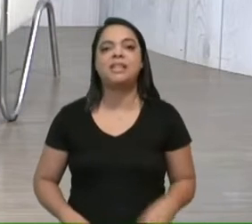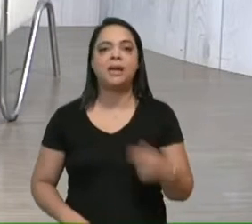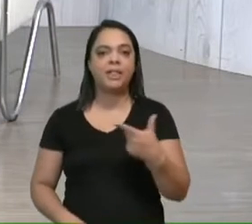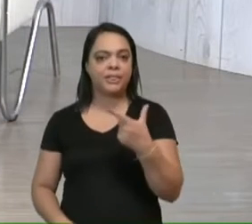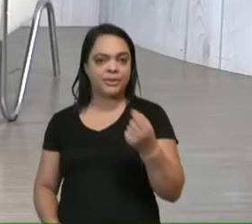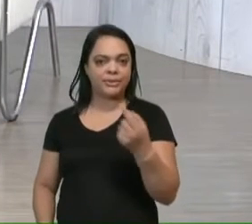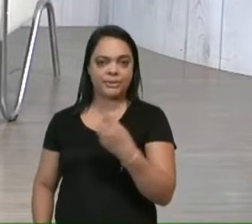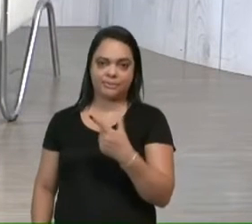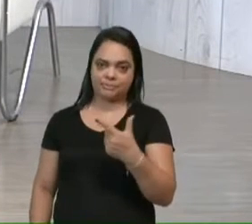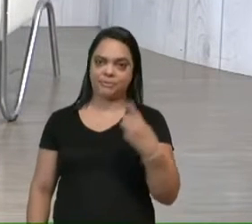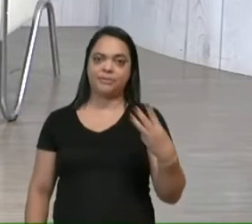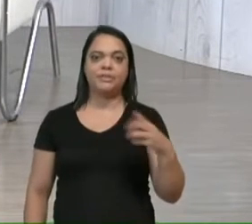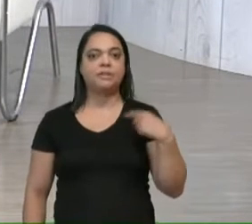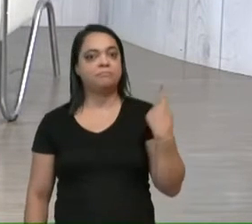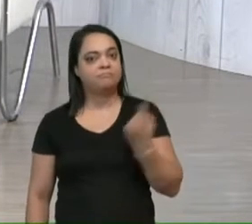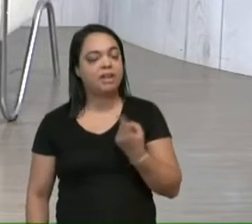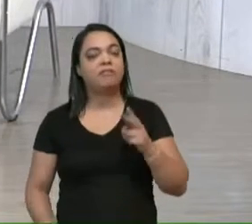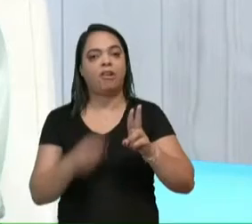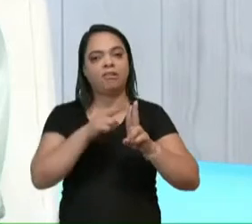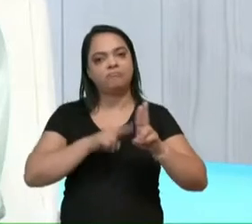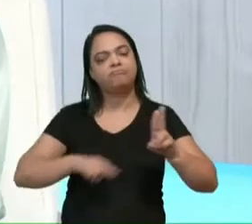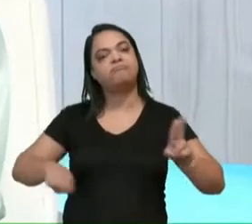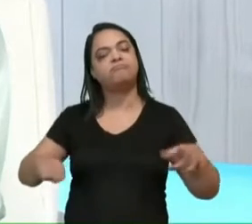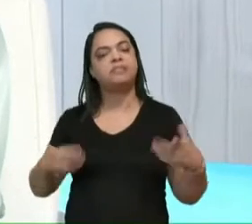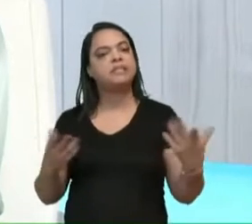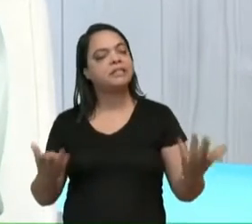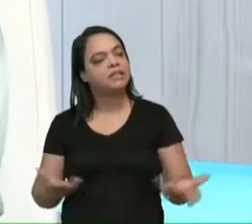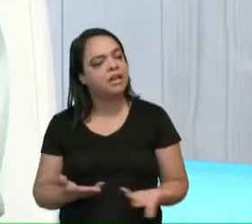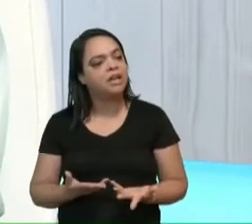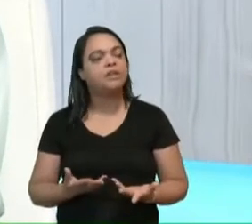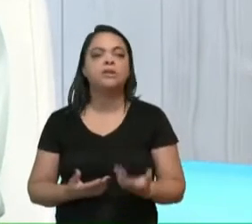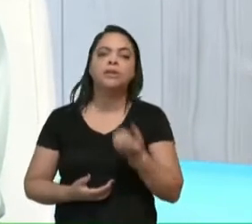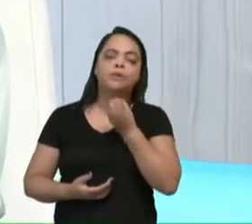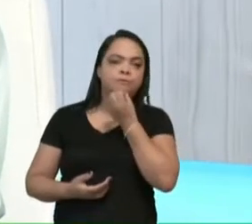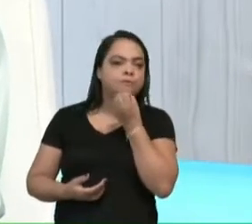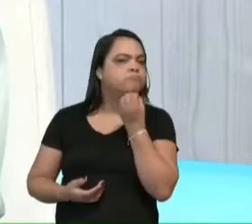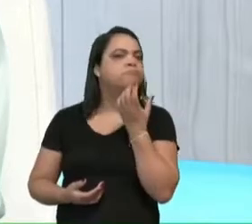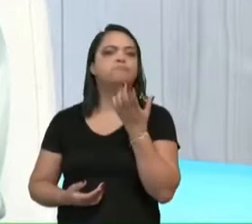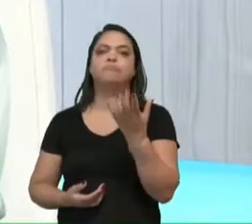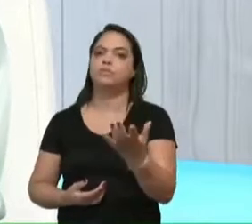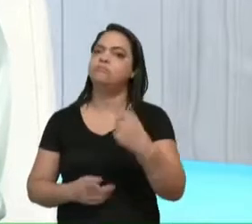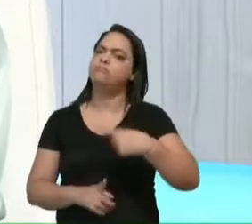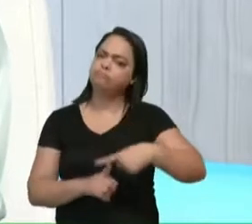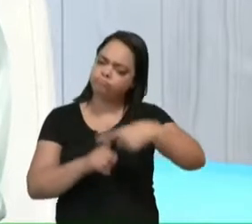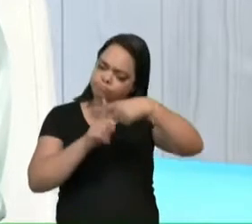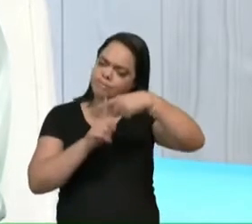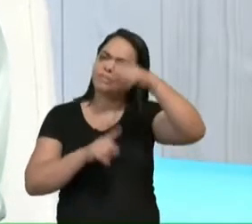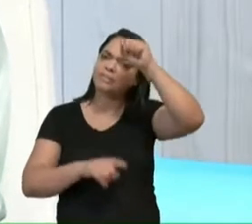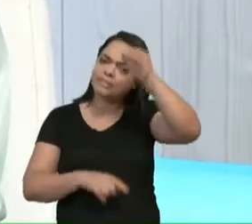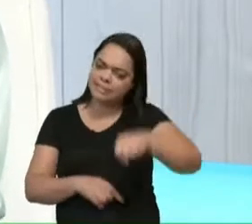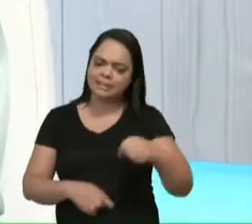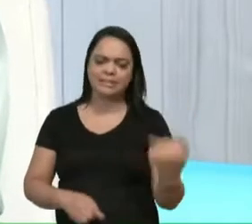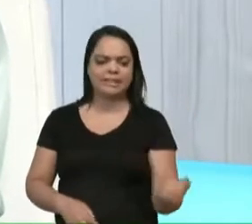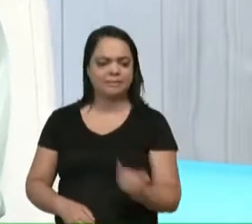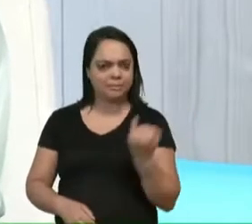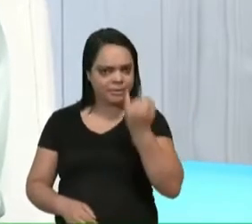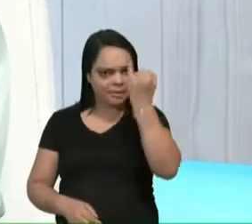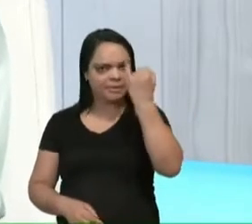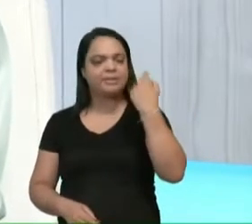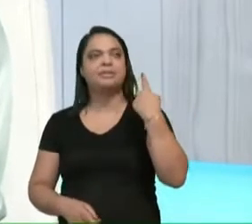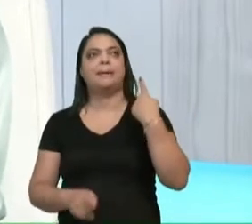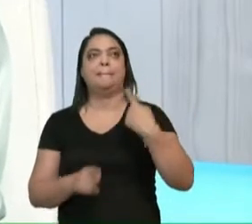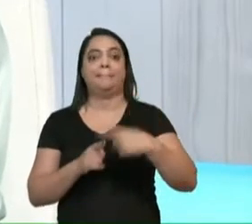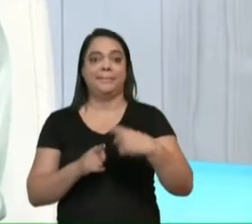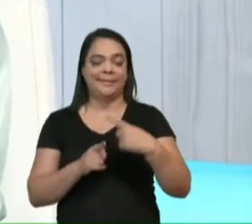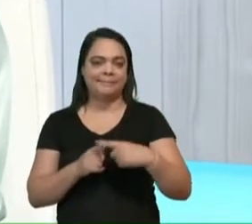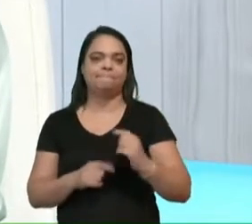2023 para nós da Universidade Federal de Uberlândia foi um ano muito positivo um ano importante por quê